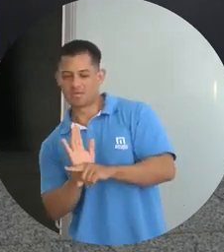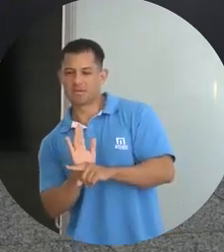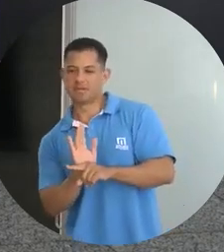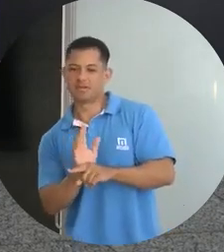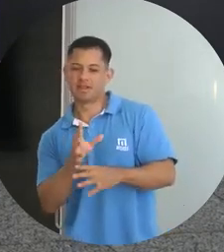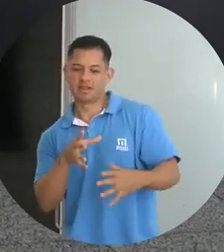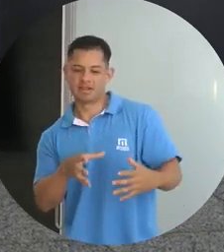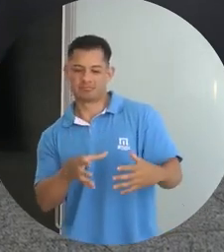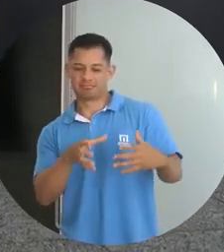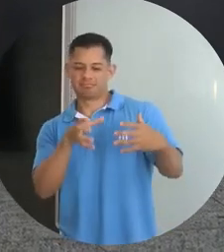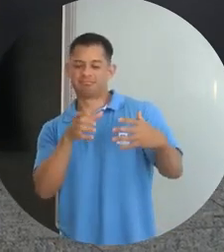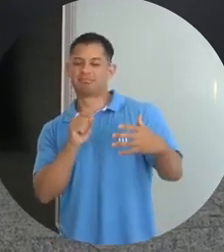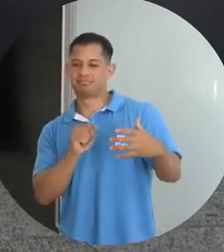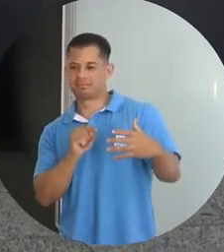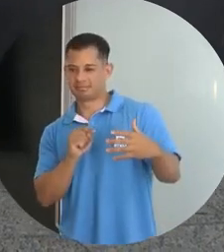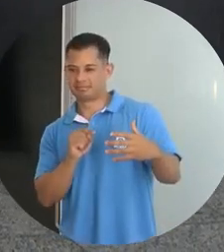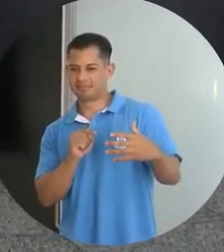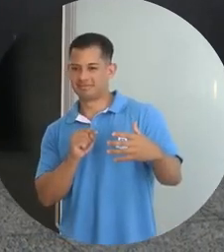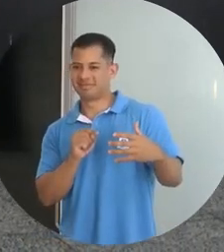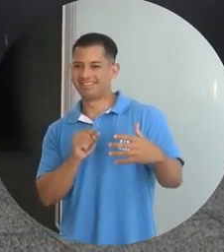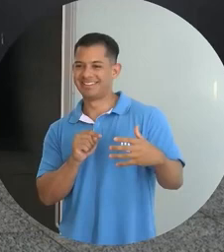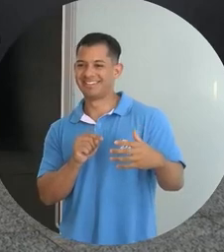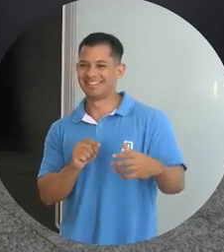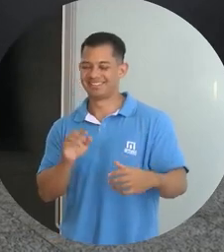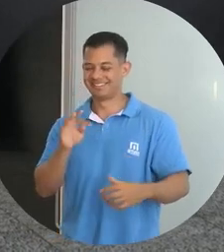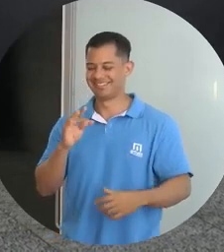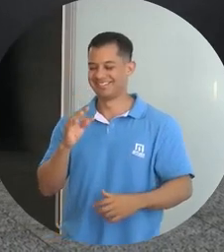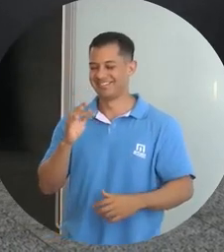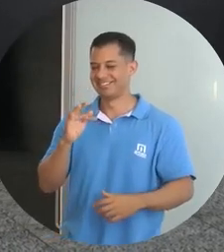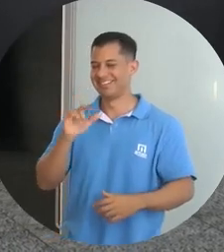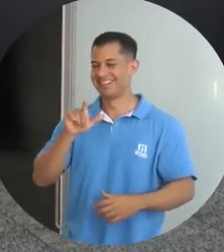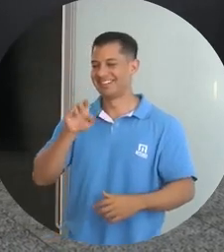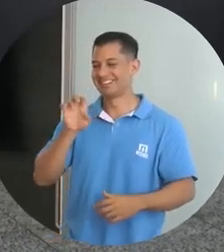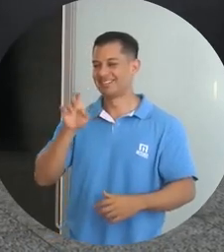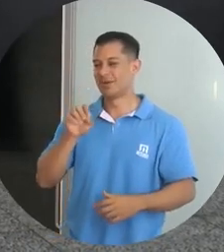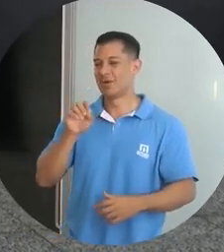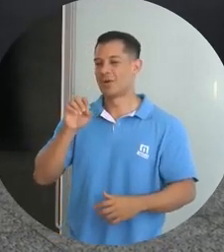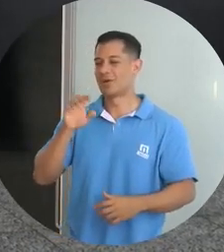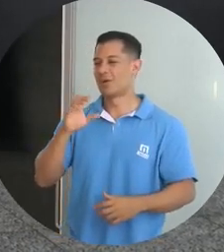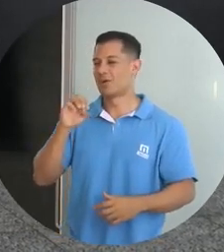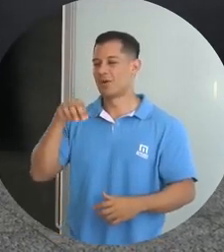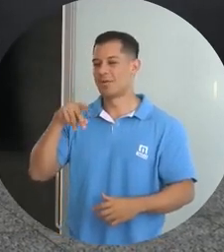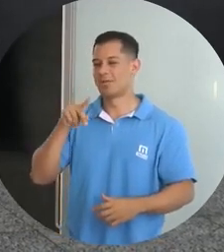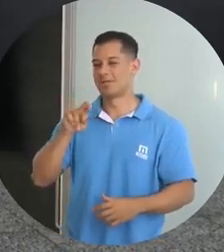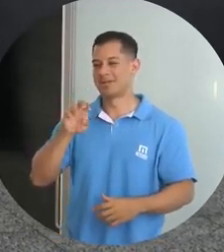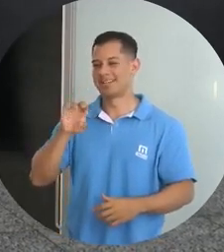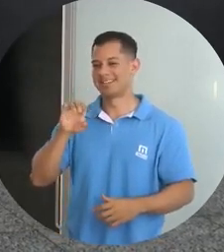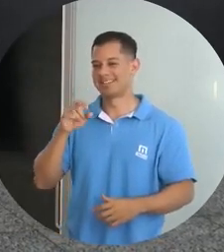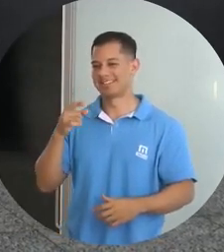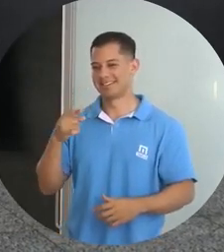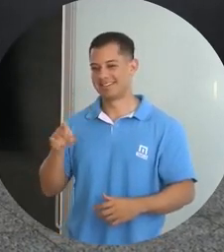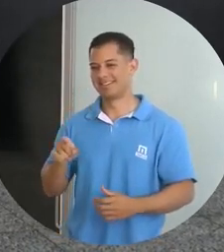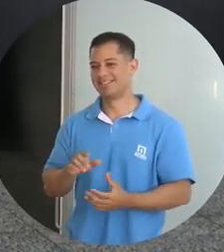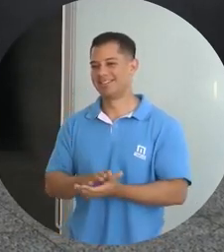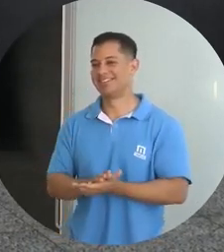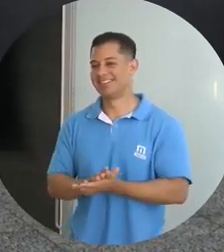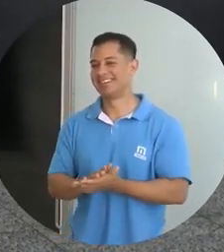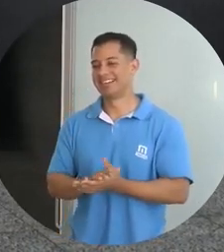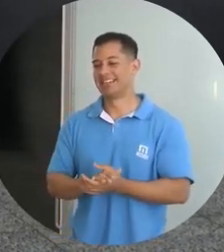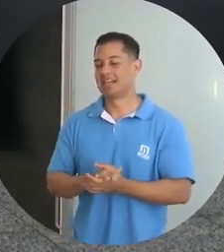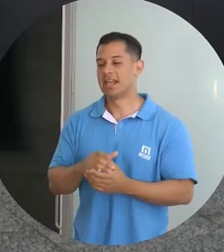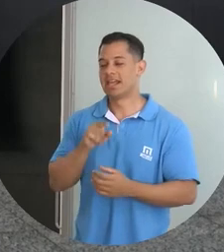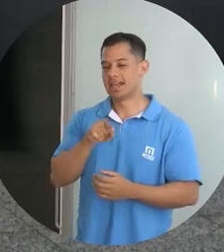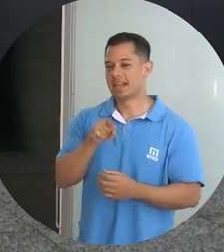seja a flexocompressão, seja o cisalhamento. Então, ele é um elemento muito utilizado para poder fazer